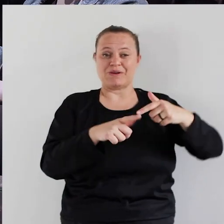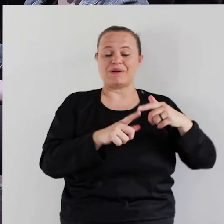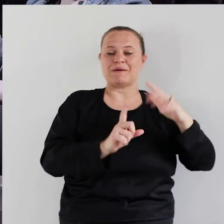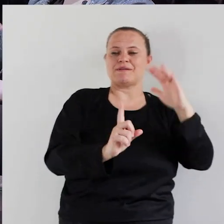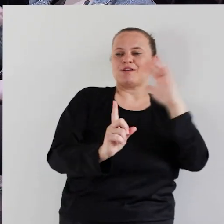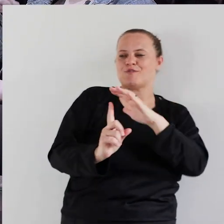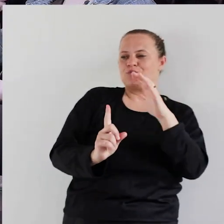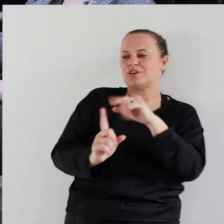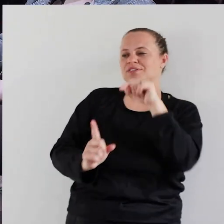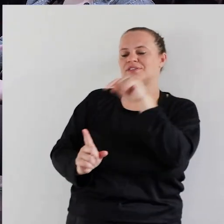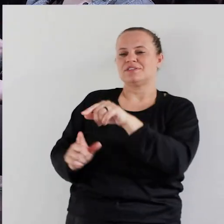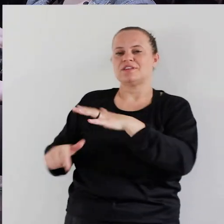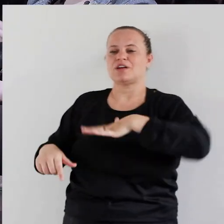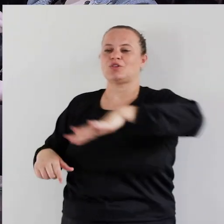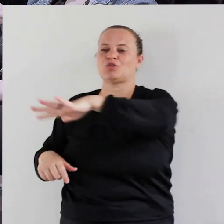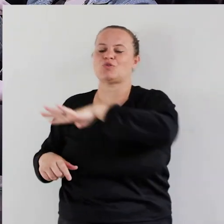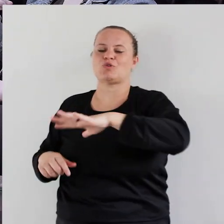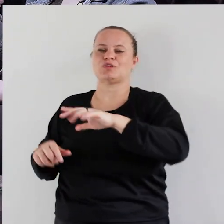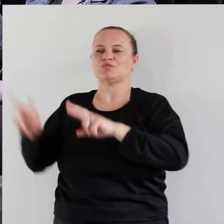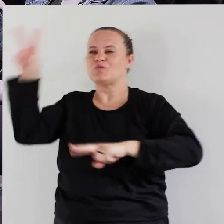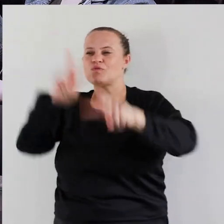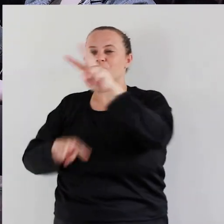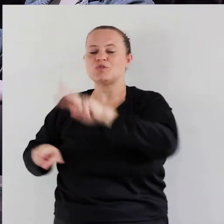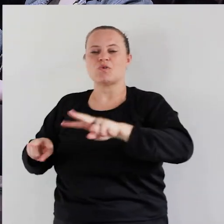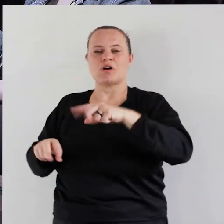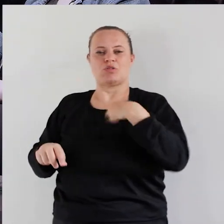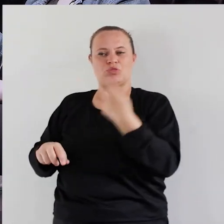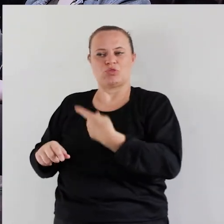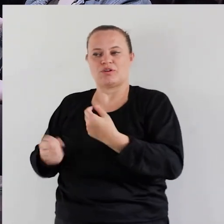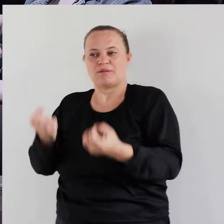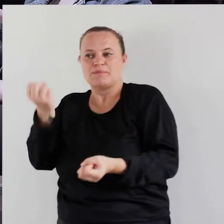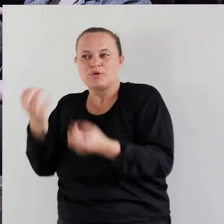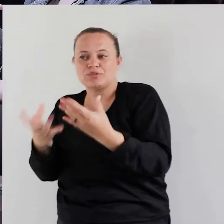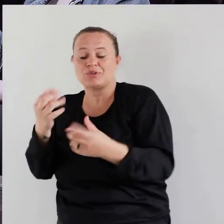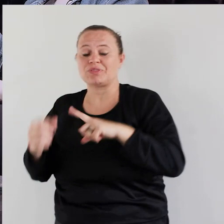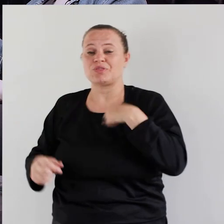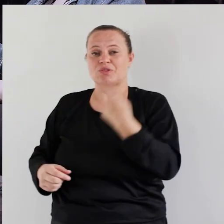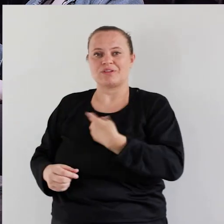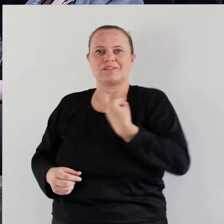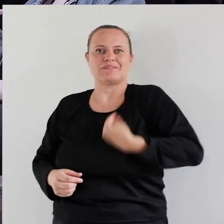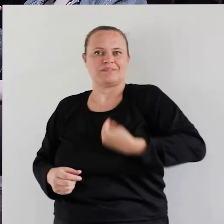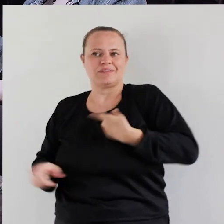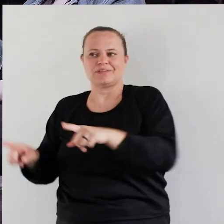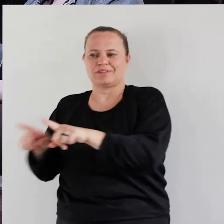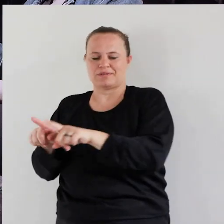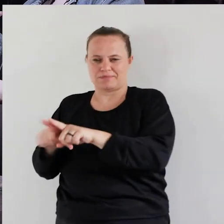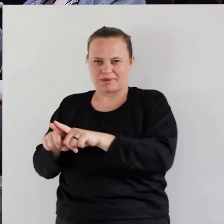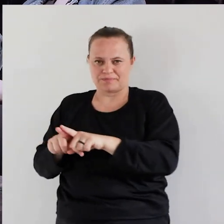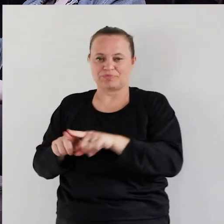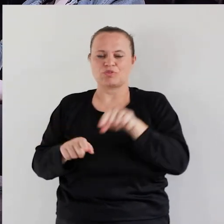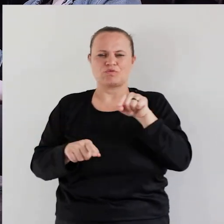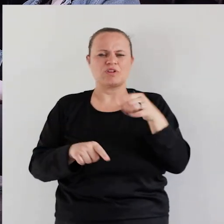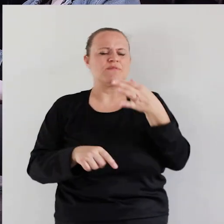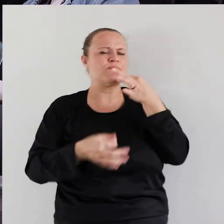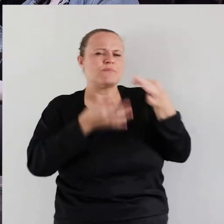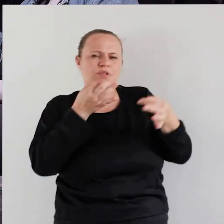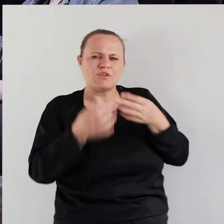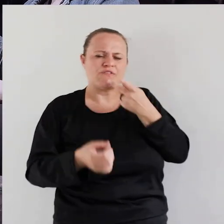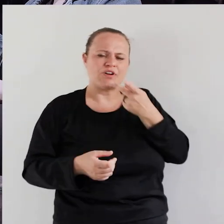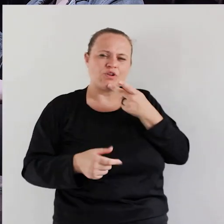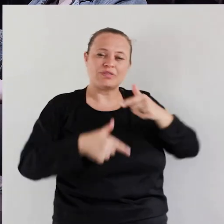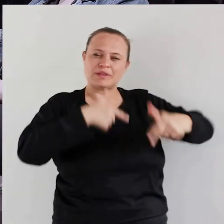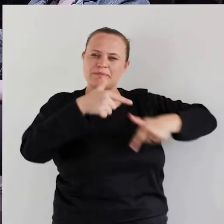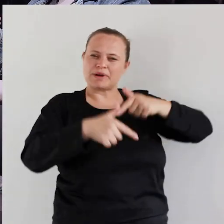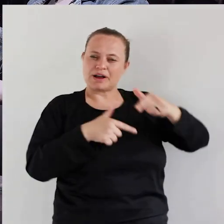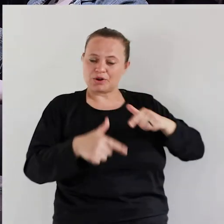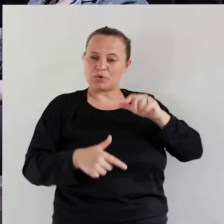da organização, das condições de trabalho, que estão influenciando diretamente não só na nossa estética e na nossa produção, como na nossa